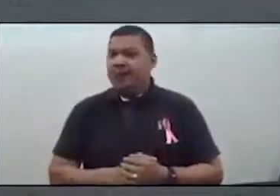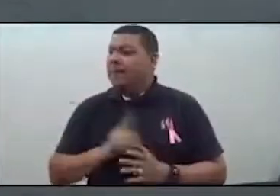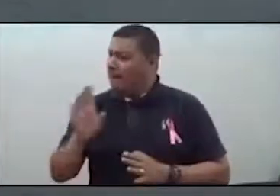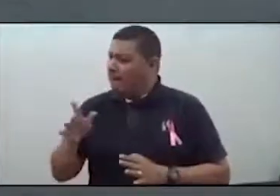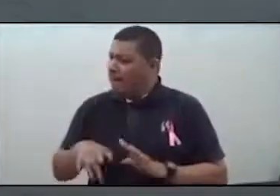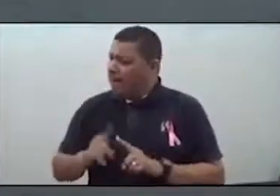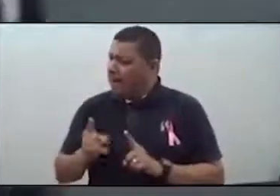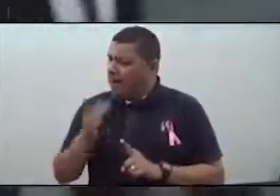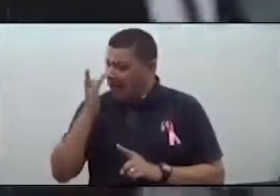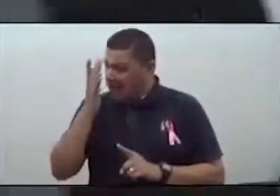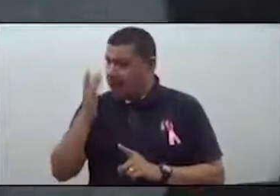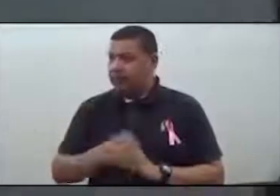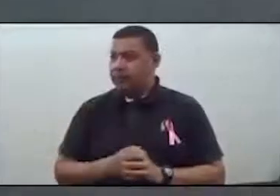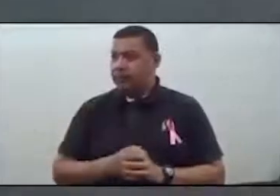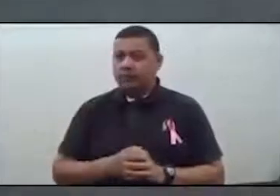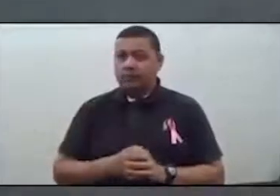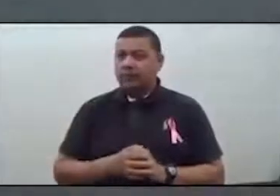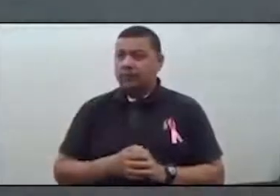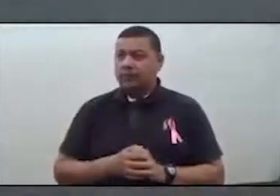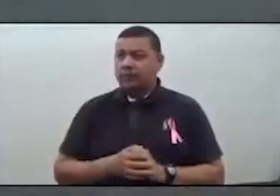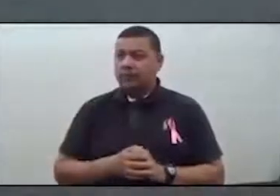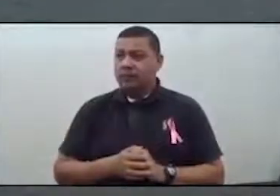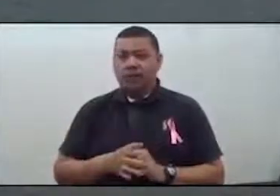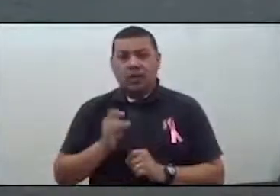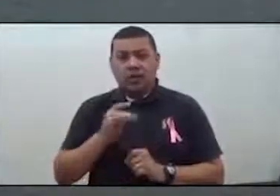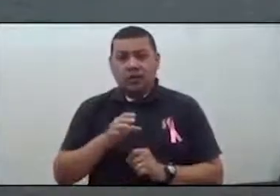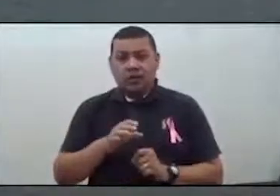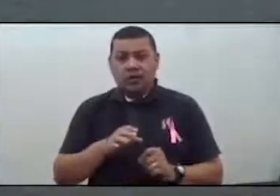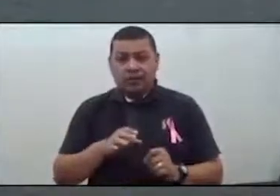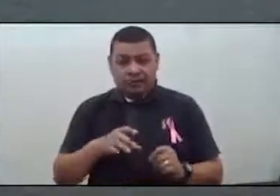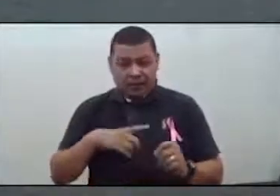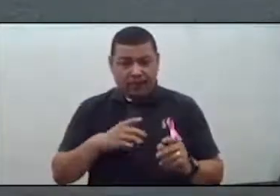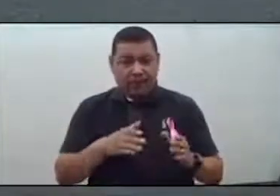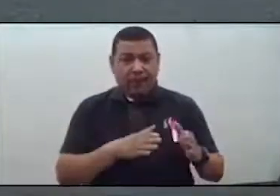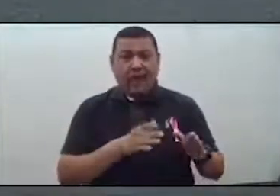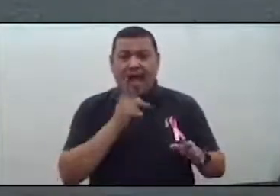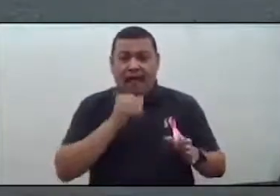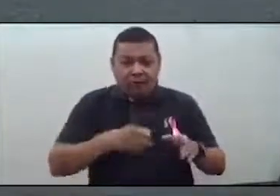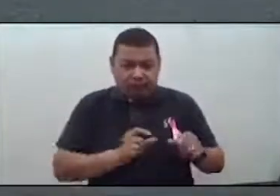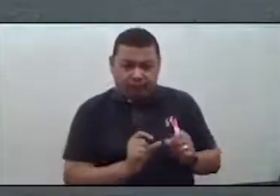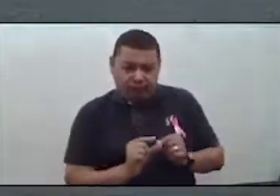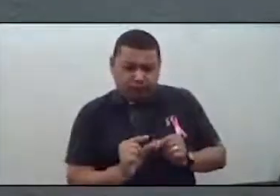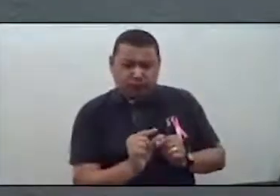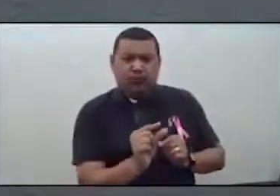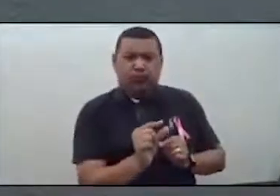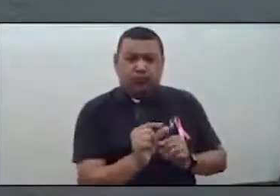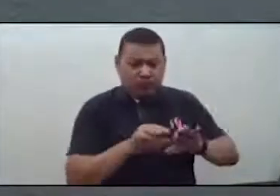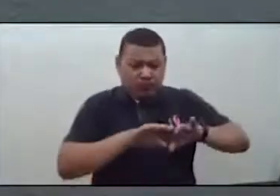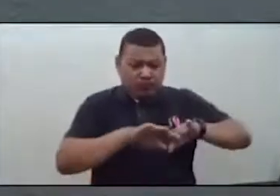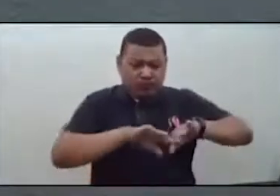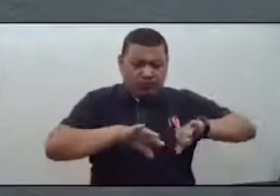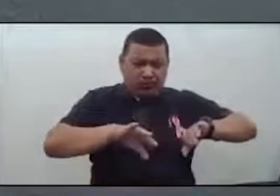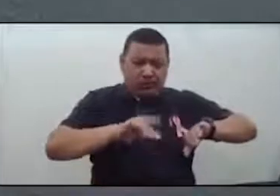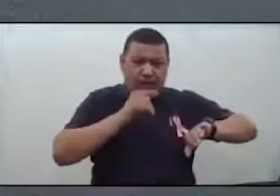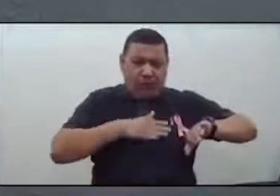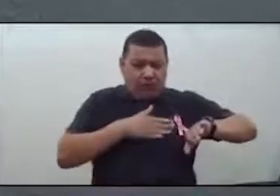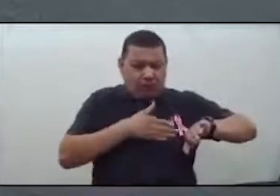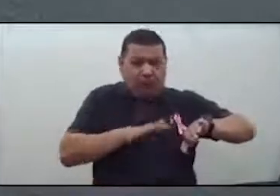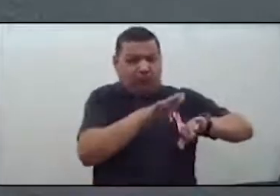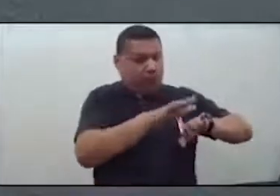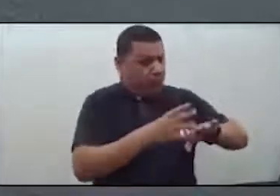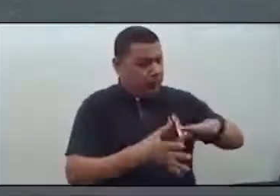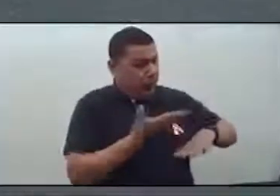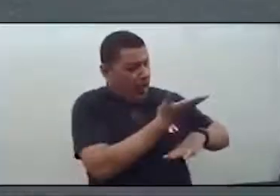resolver. Basta fazer a reabertura do córrego que passa ali, naquela baixada, né? Fazer a água